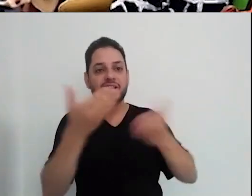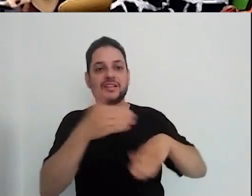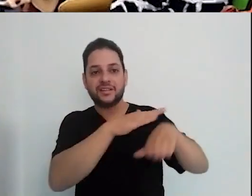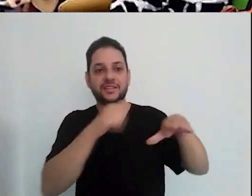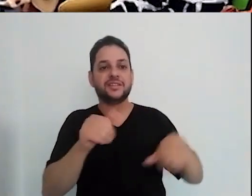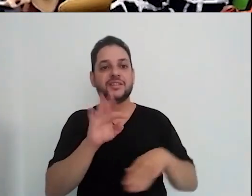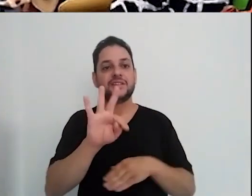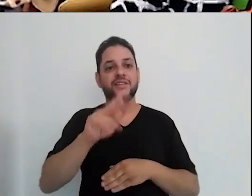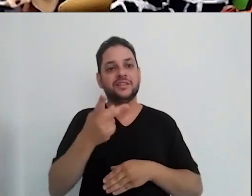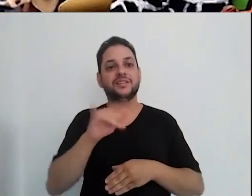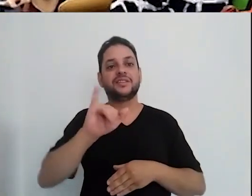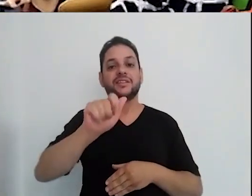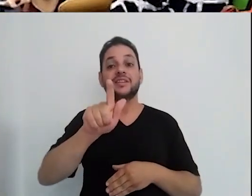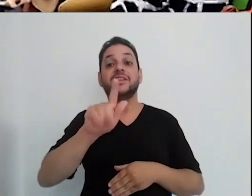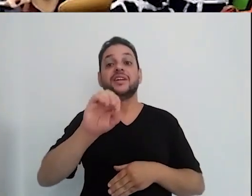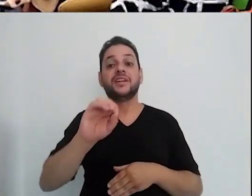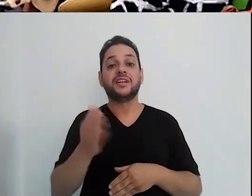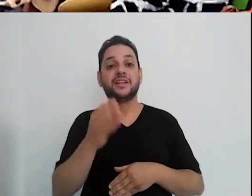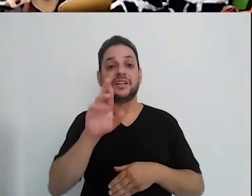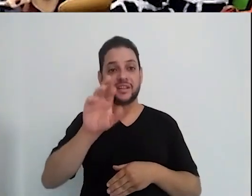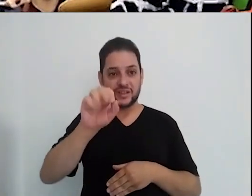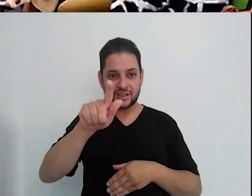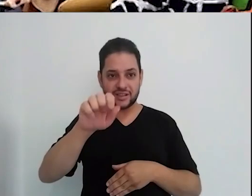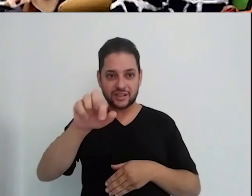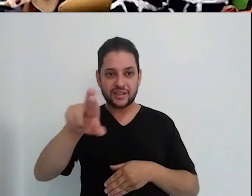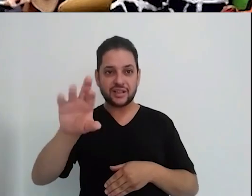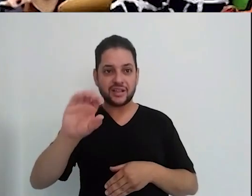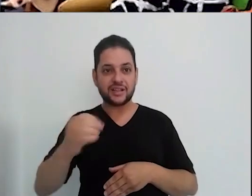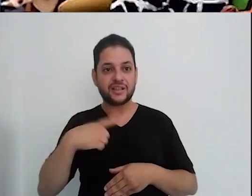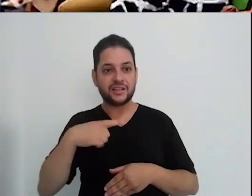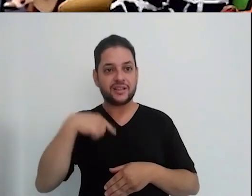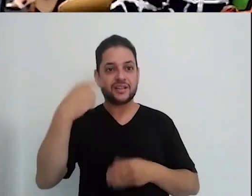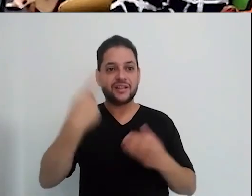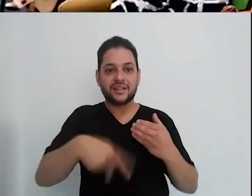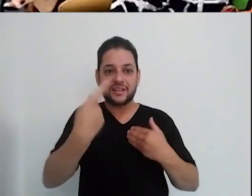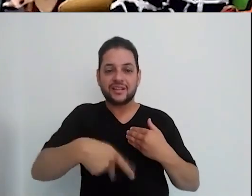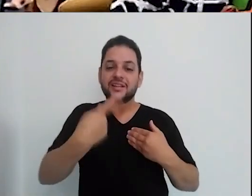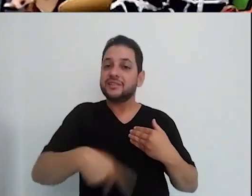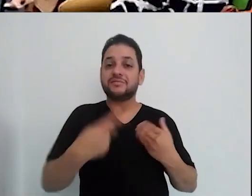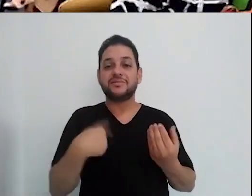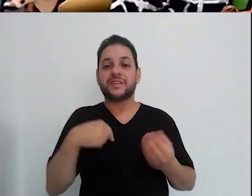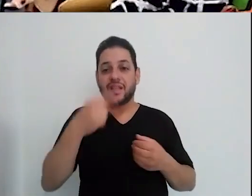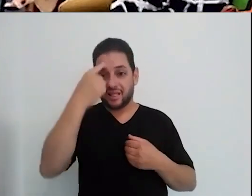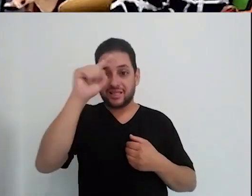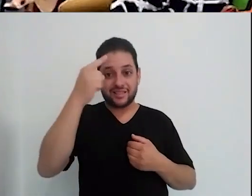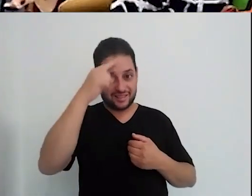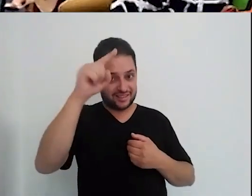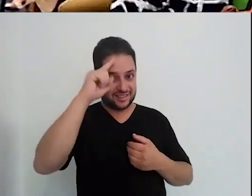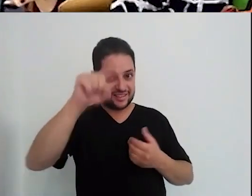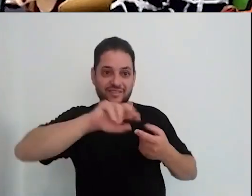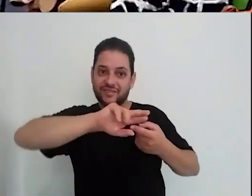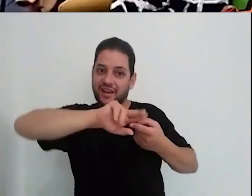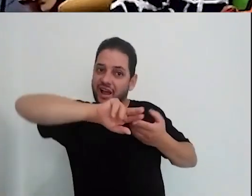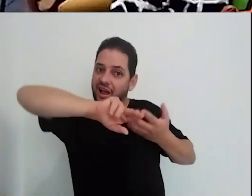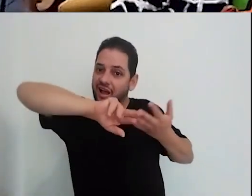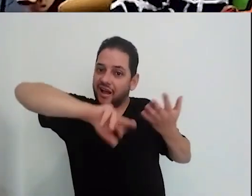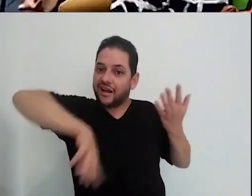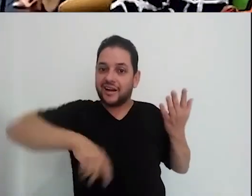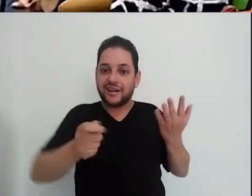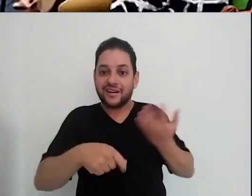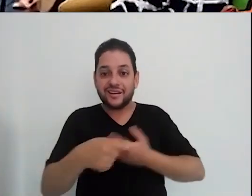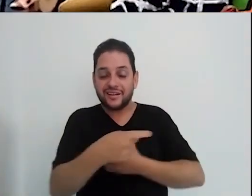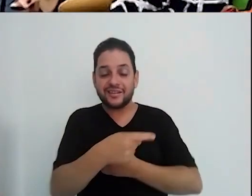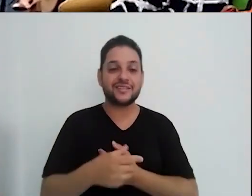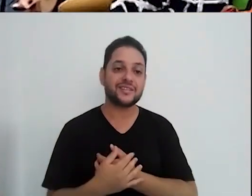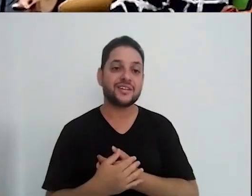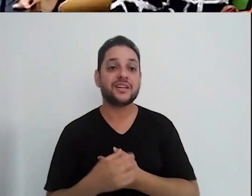Rogero para participar de uma coisa parecida com essa aqui. Ele vai ter ideia para tratar da questão de raça. Super importante. Eu